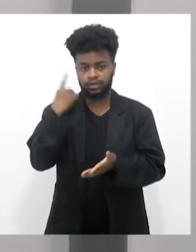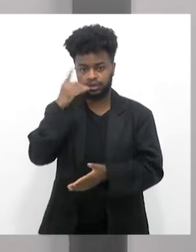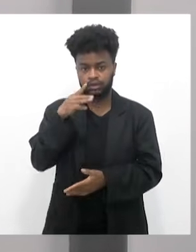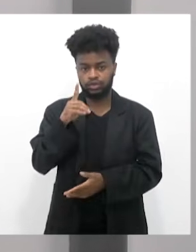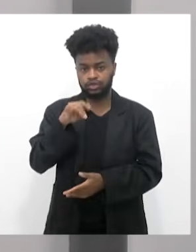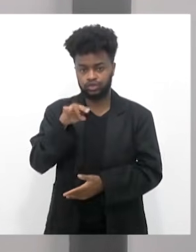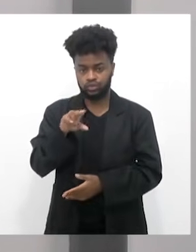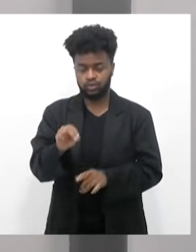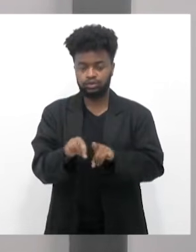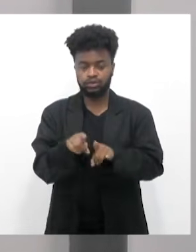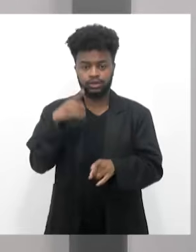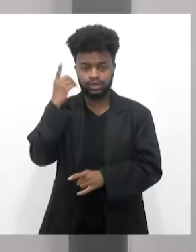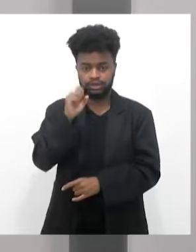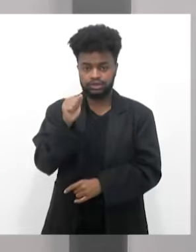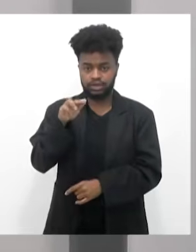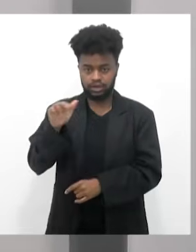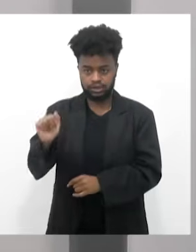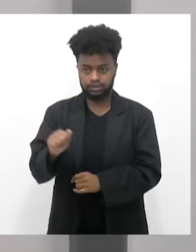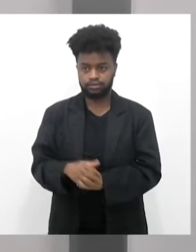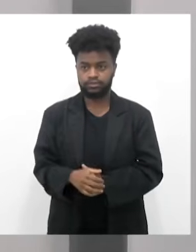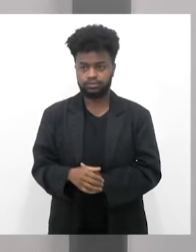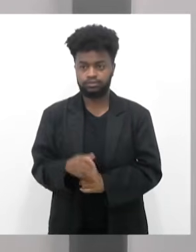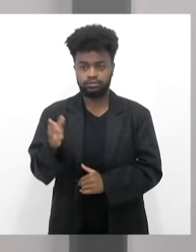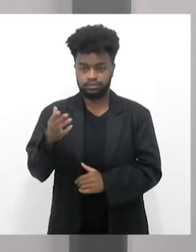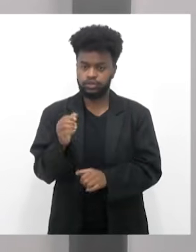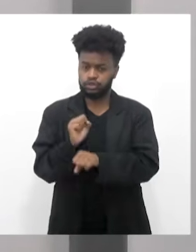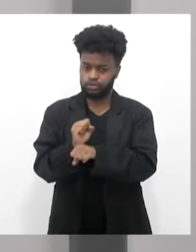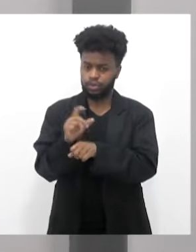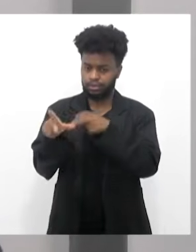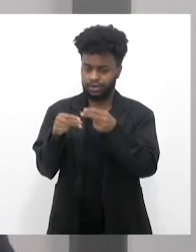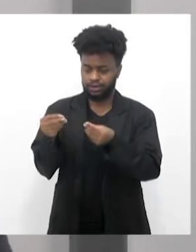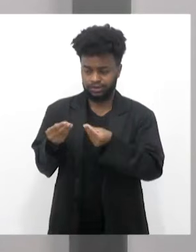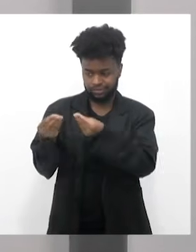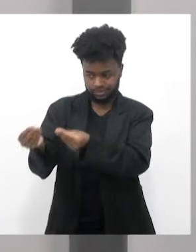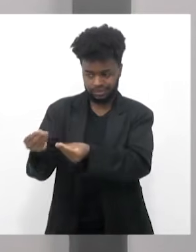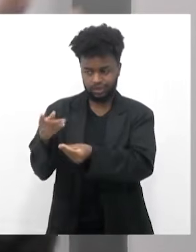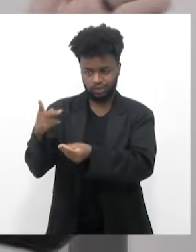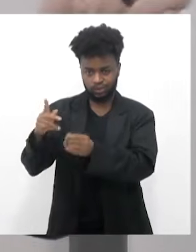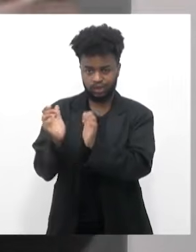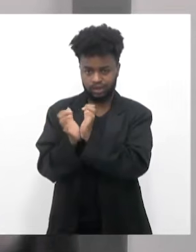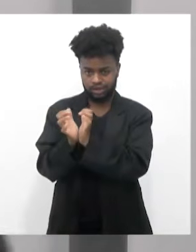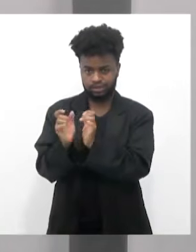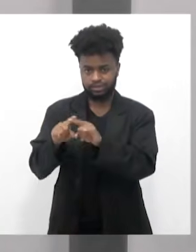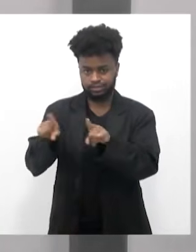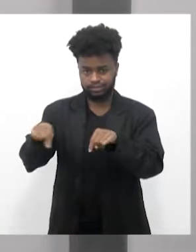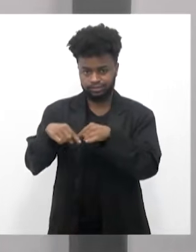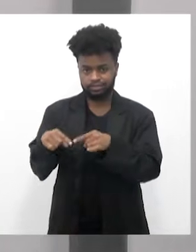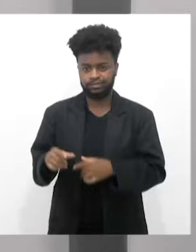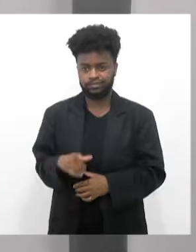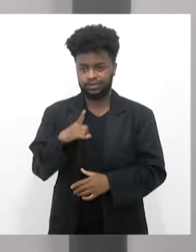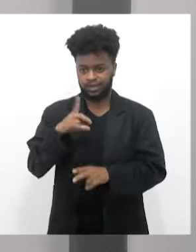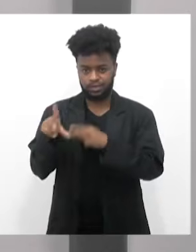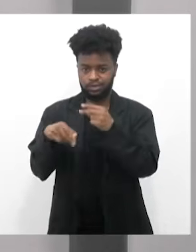deputada Sara. Deputado Marcelo Dino, aguarde o presentinho que vai chegar no gabinete de Vossa Excelência, que é um